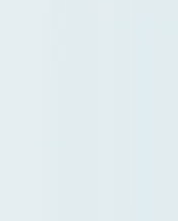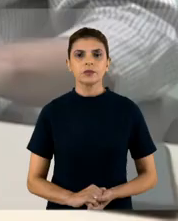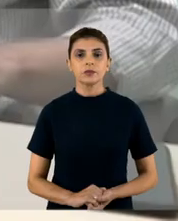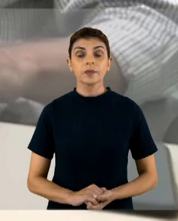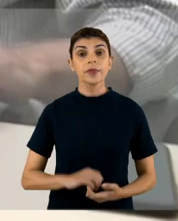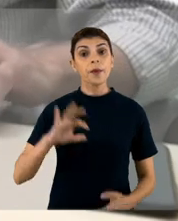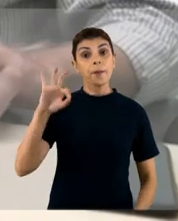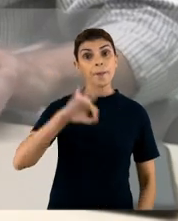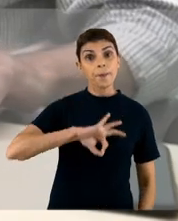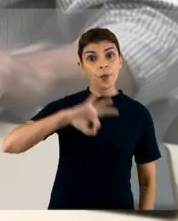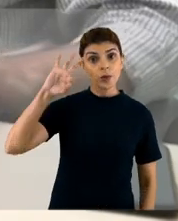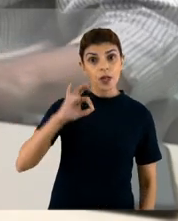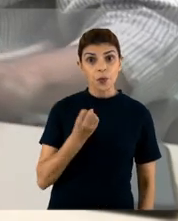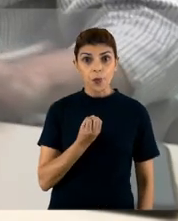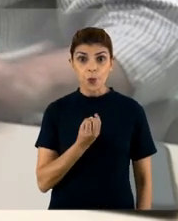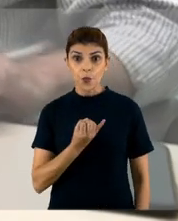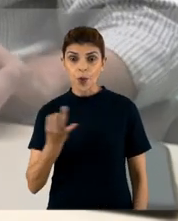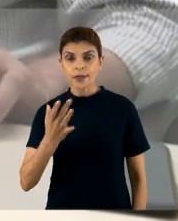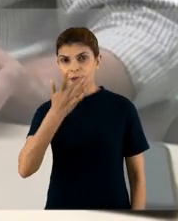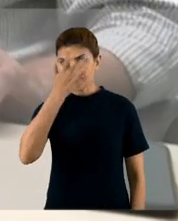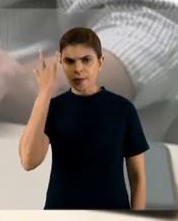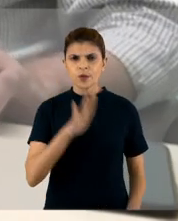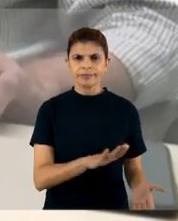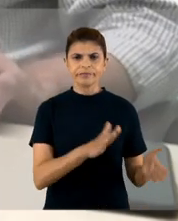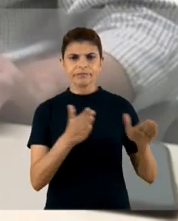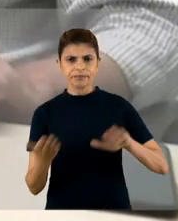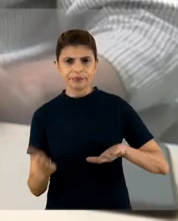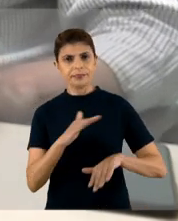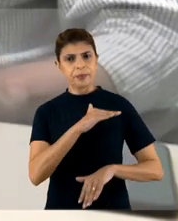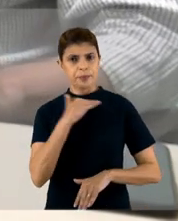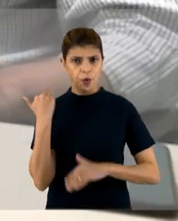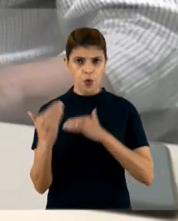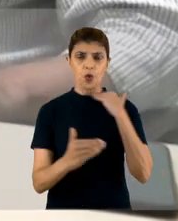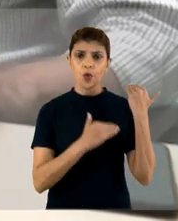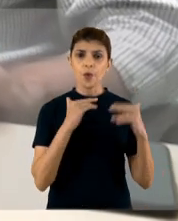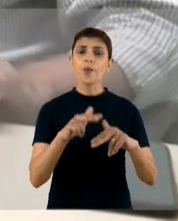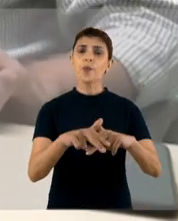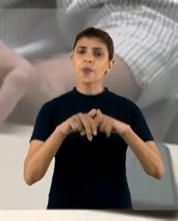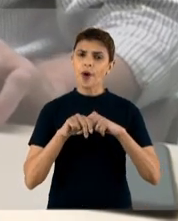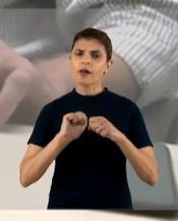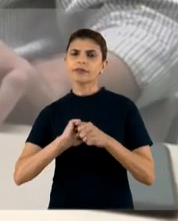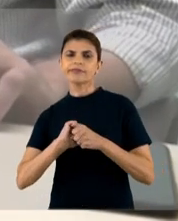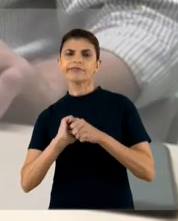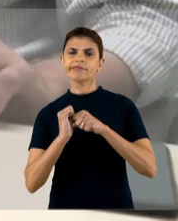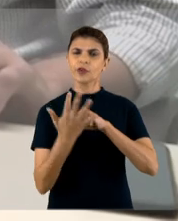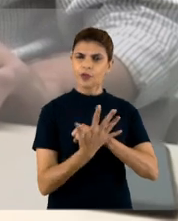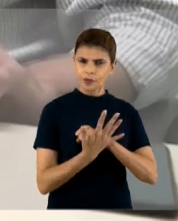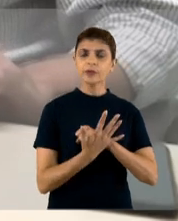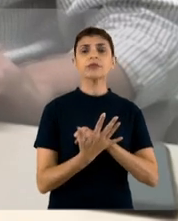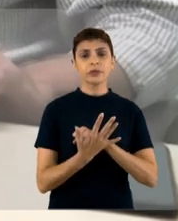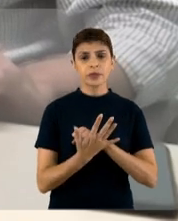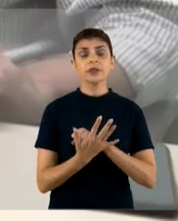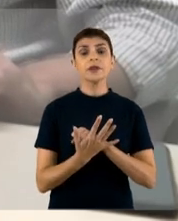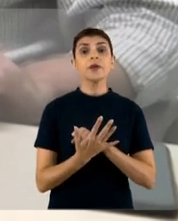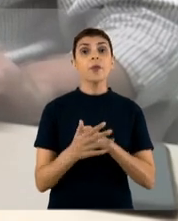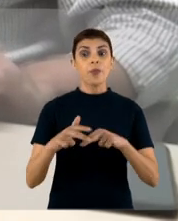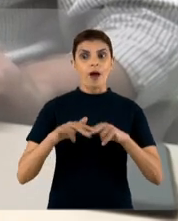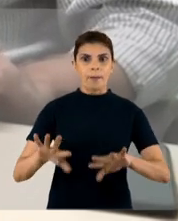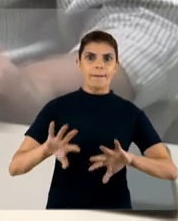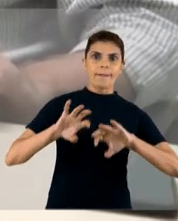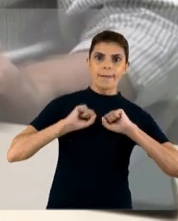a a taxa e de de letalidade Ou seja a a a a frequência em que os indivíduos iam a óbito quando